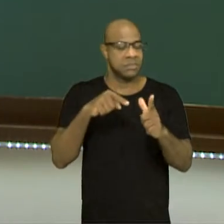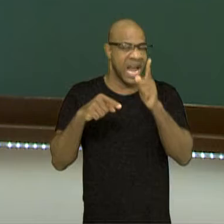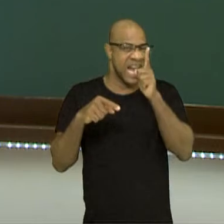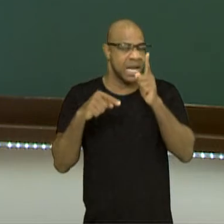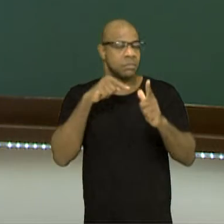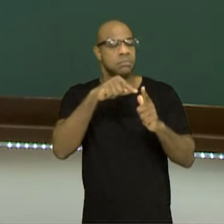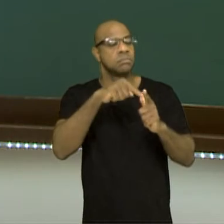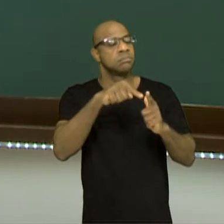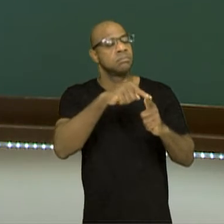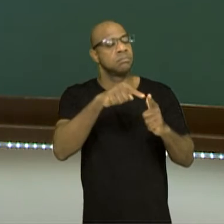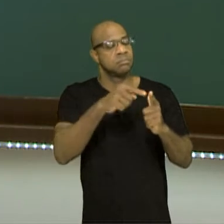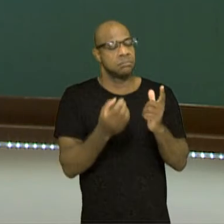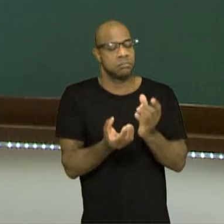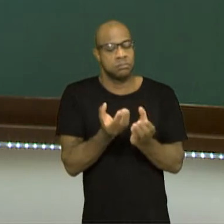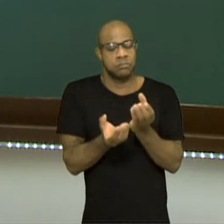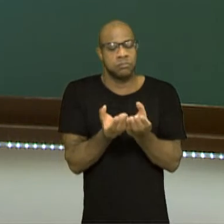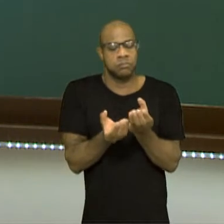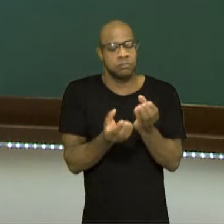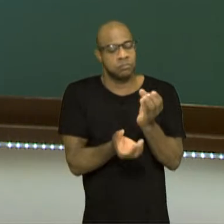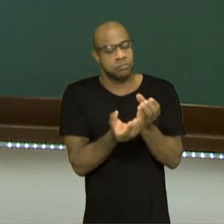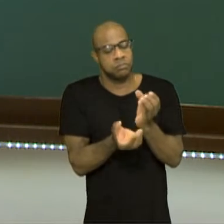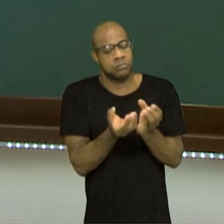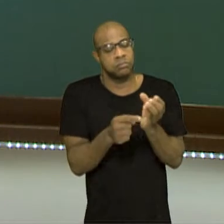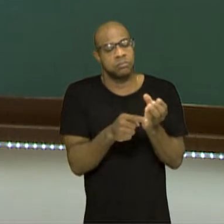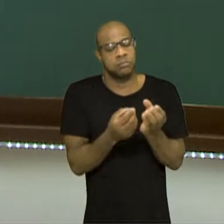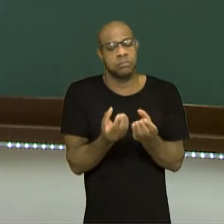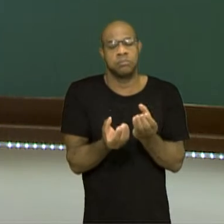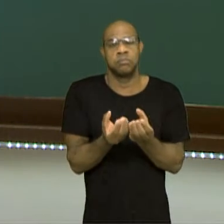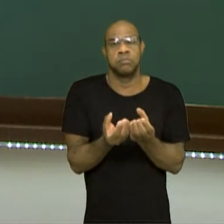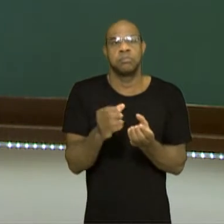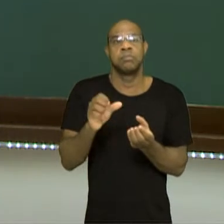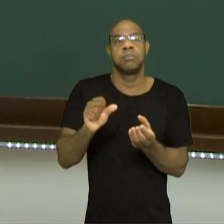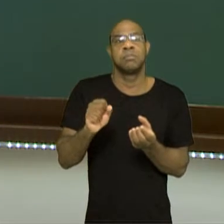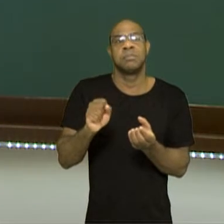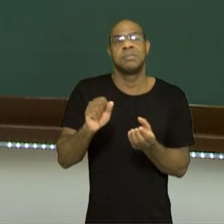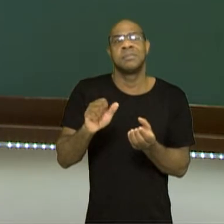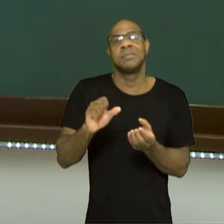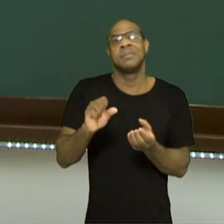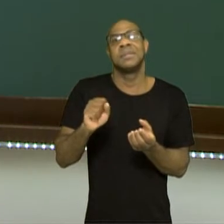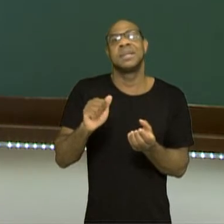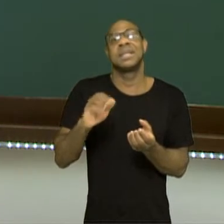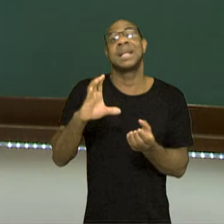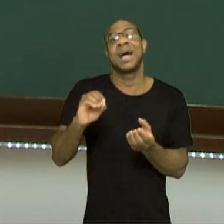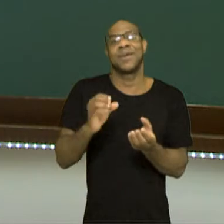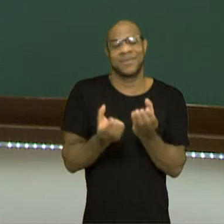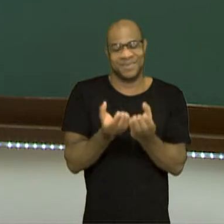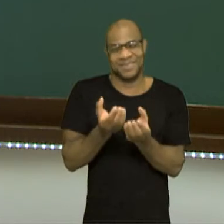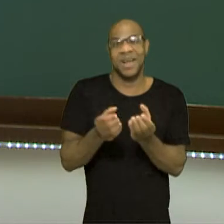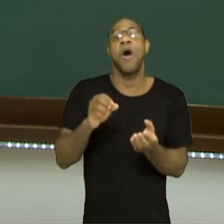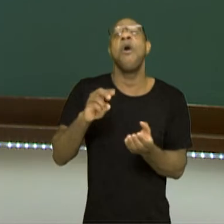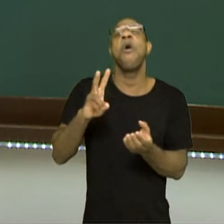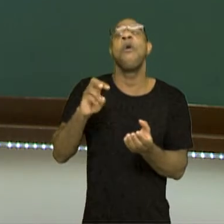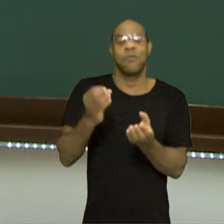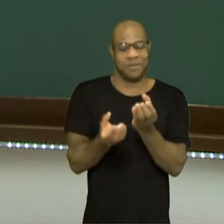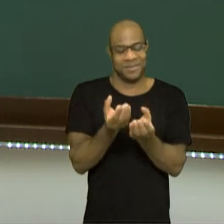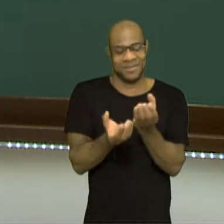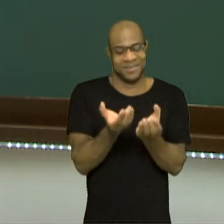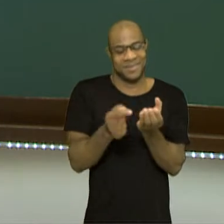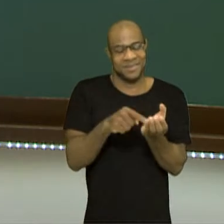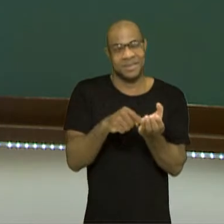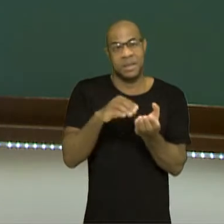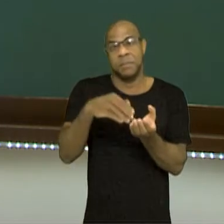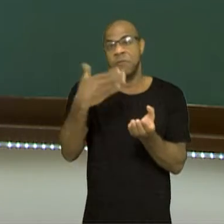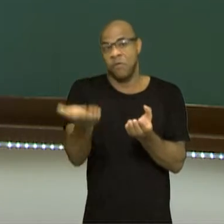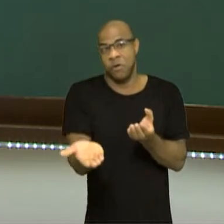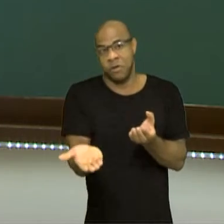testículos, são os órgãos externos, né? Porque, como eu já falei, estão para fora do corpo do homem. Mas